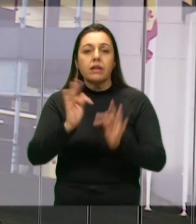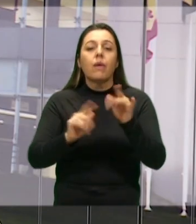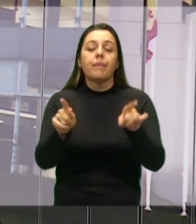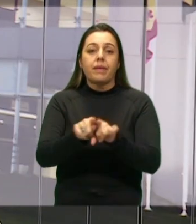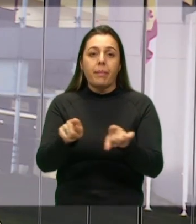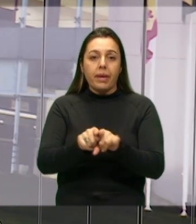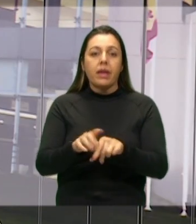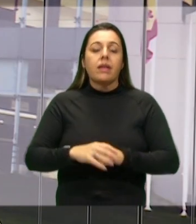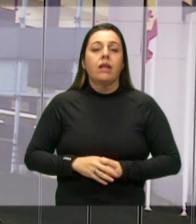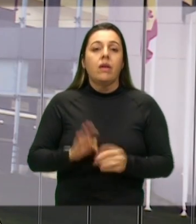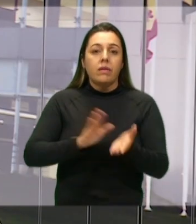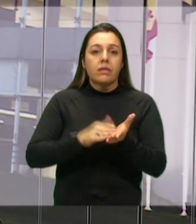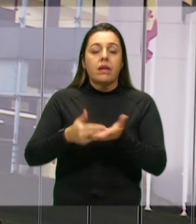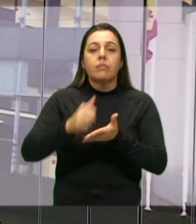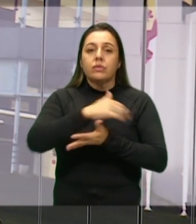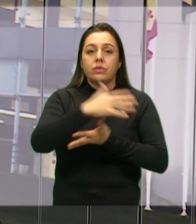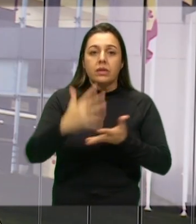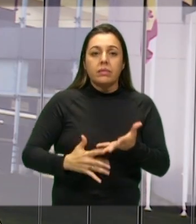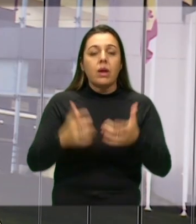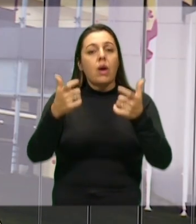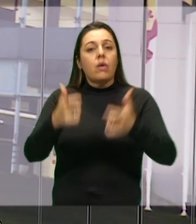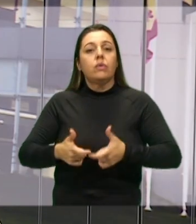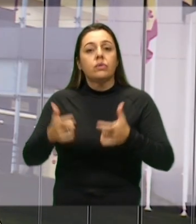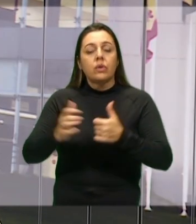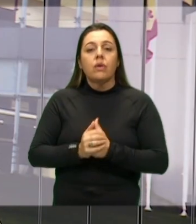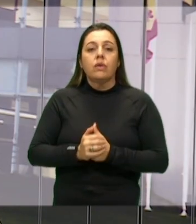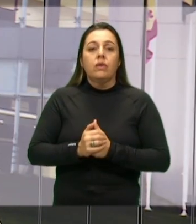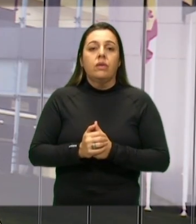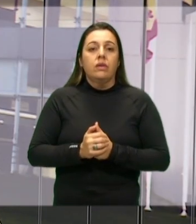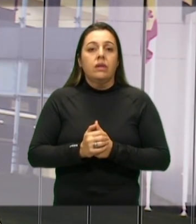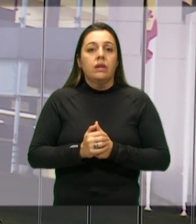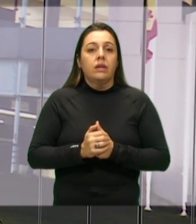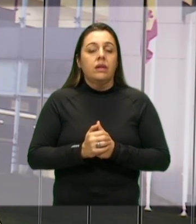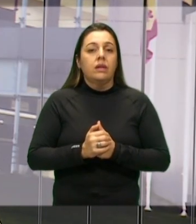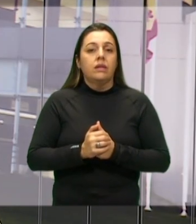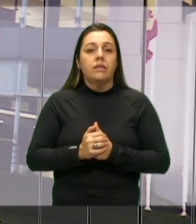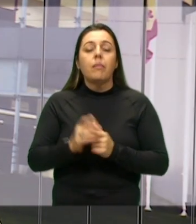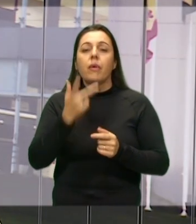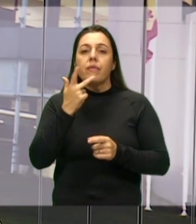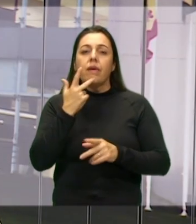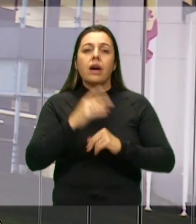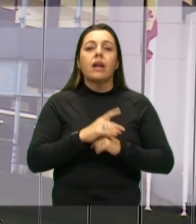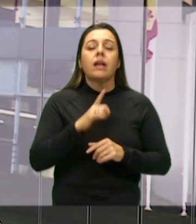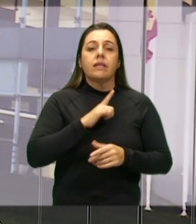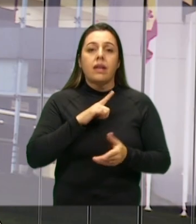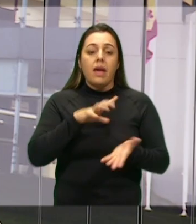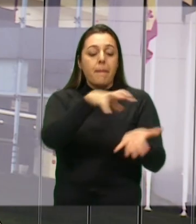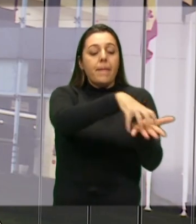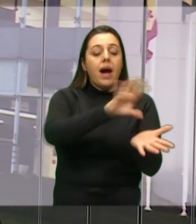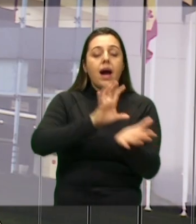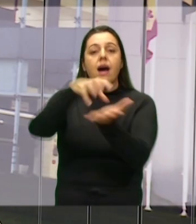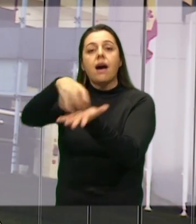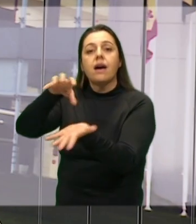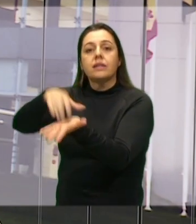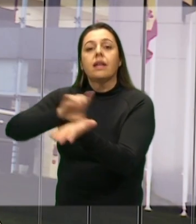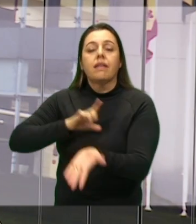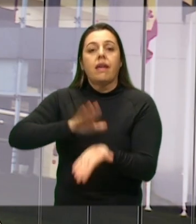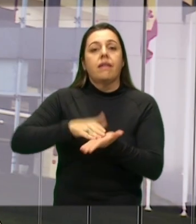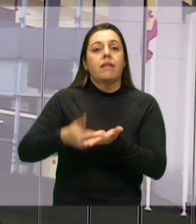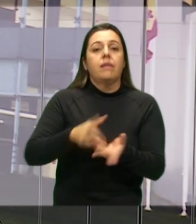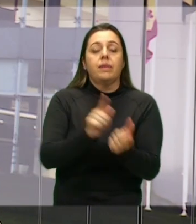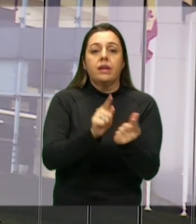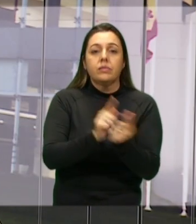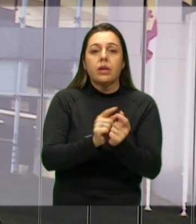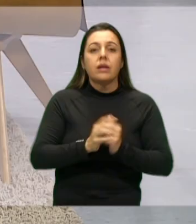até mesmo com o intérprete de Libras numa localidade, né? A gente pode falar até em bases para poder fazer esse